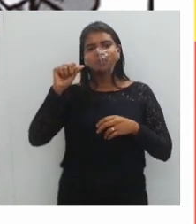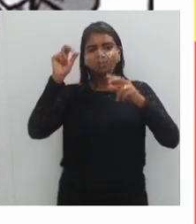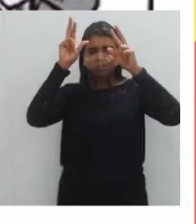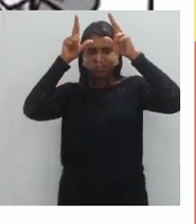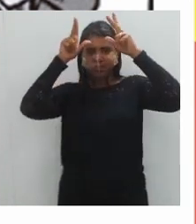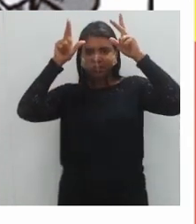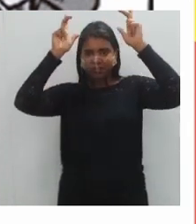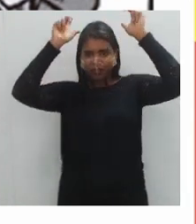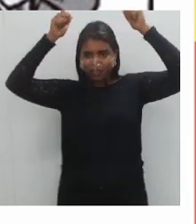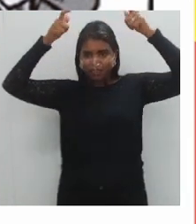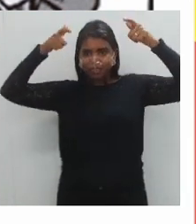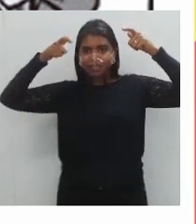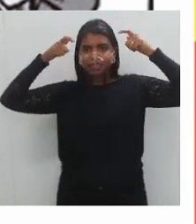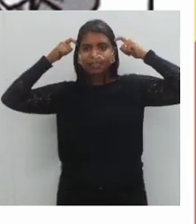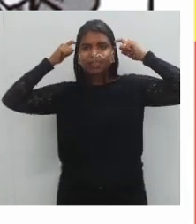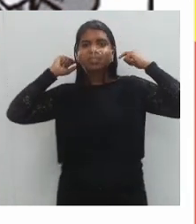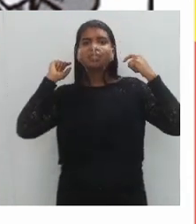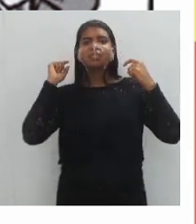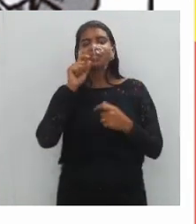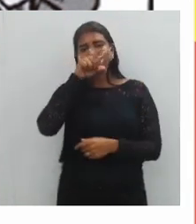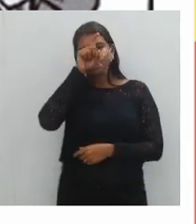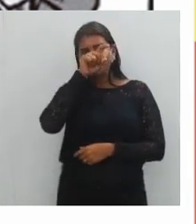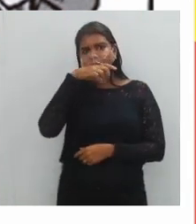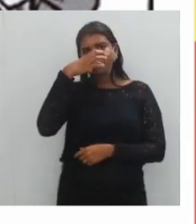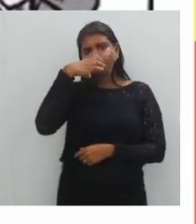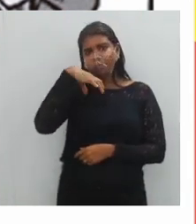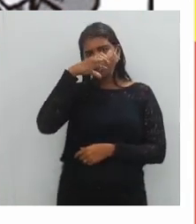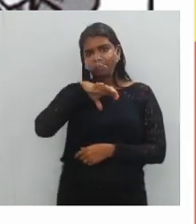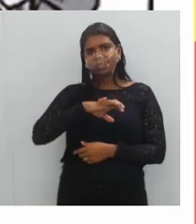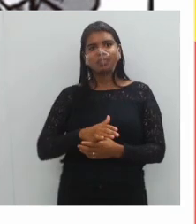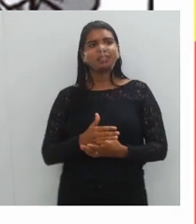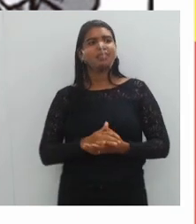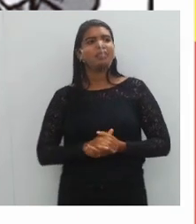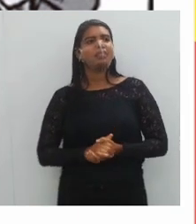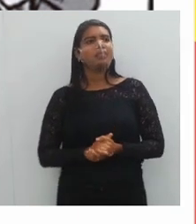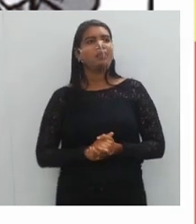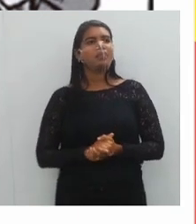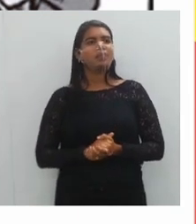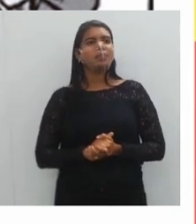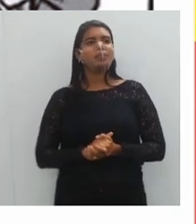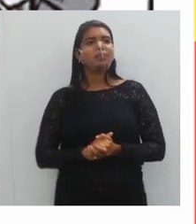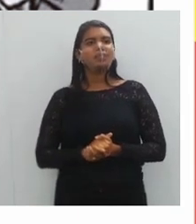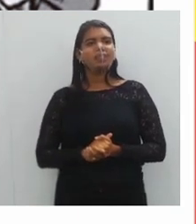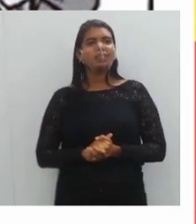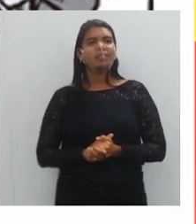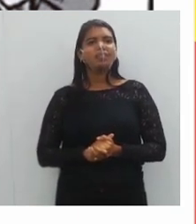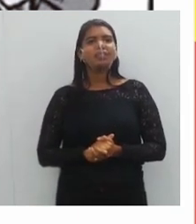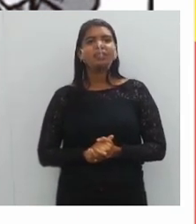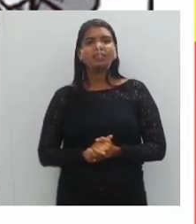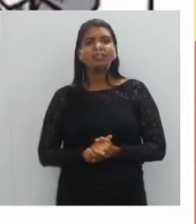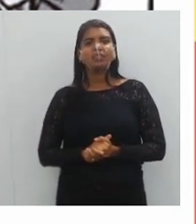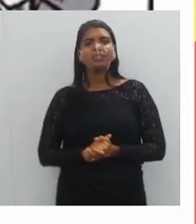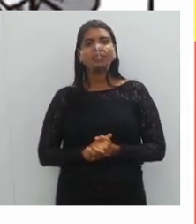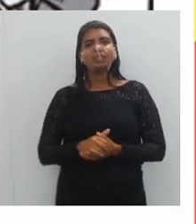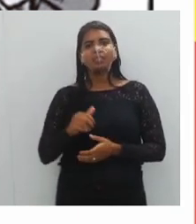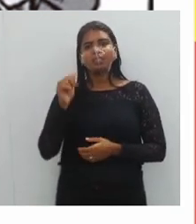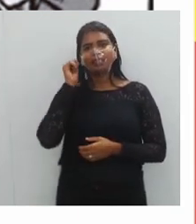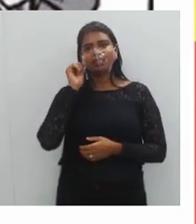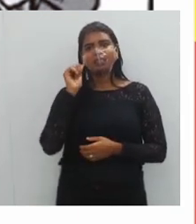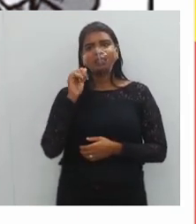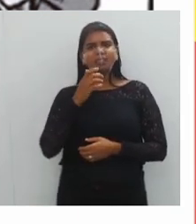está com uma maçã e oferecendo, né, a maçã à princesa. E a princesa diz,